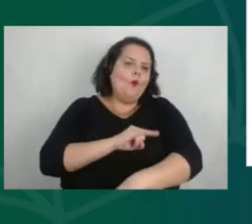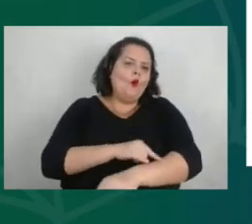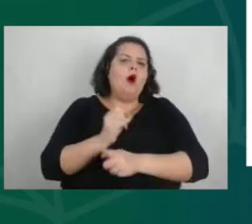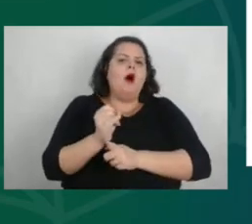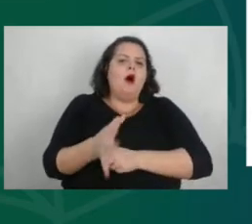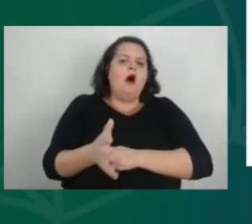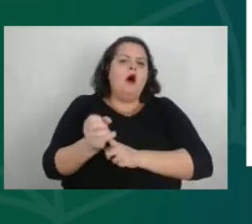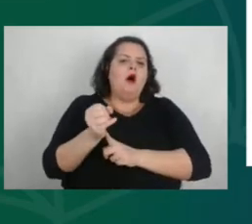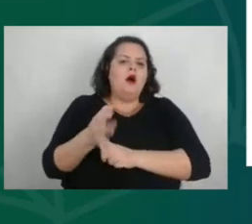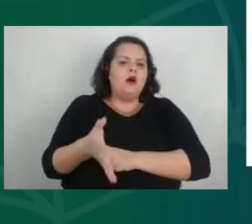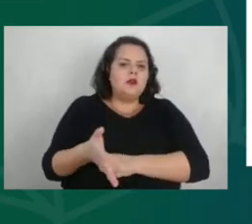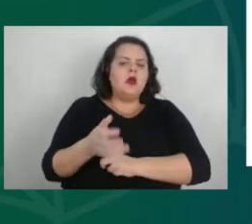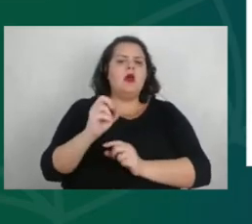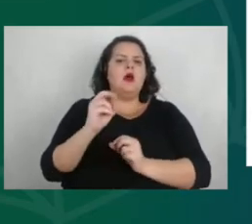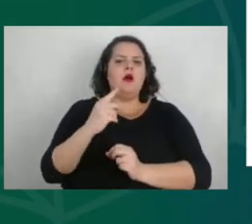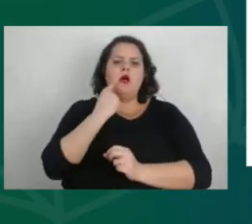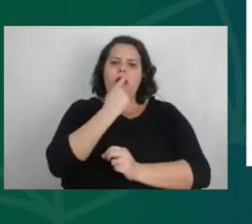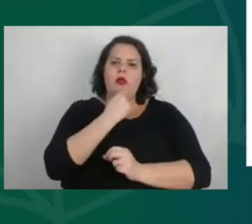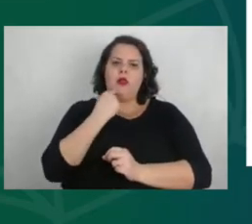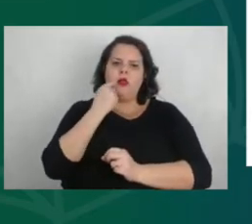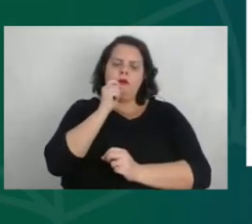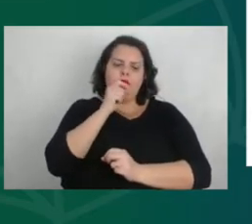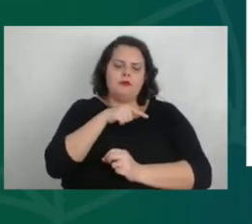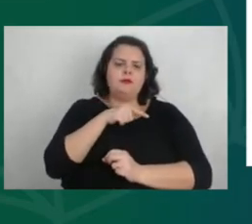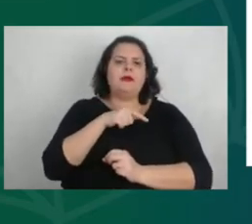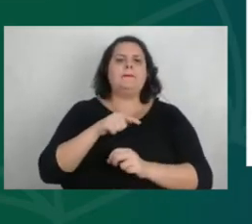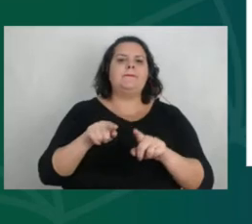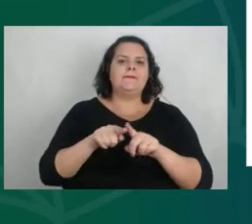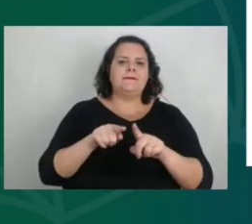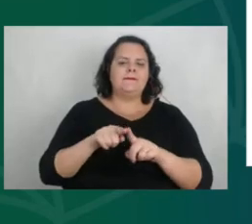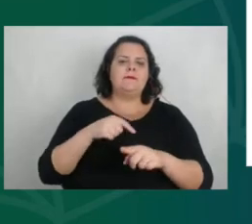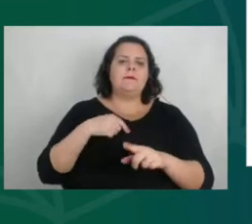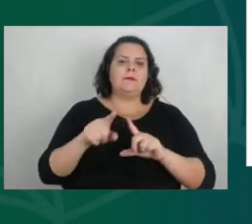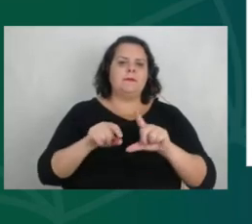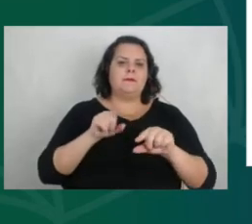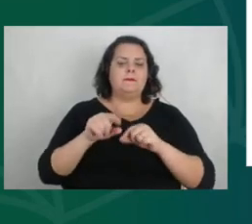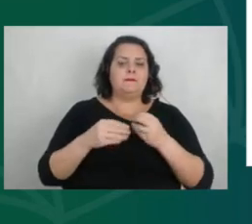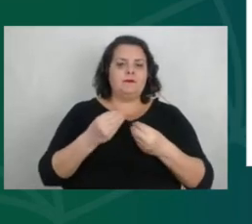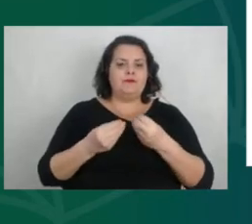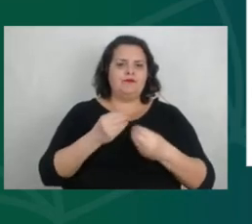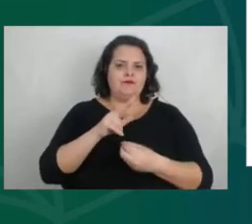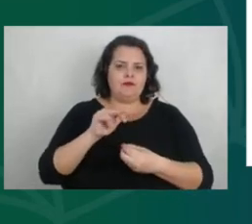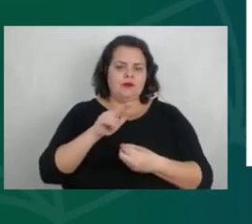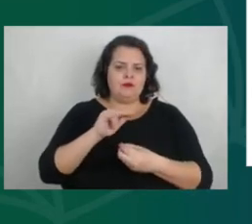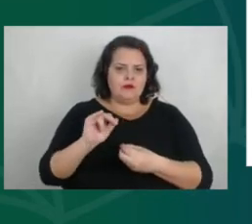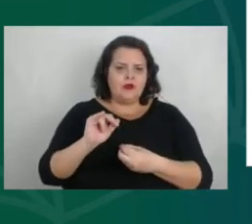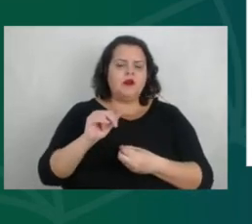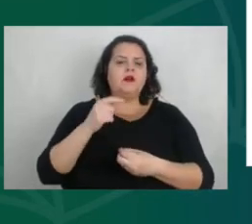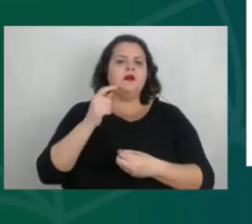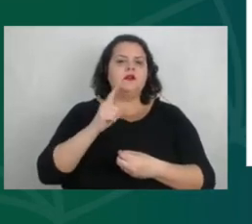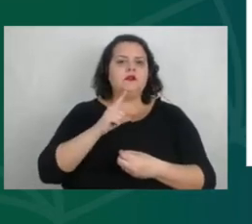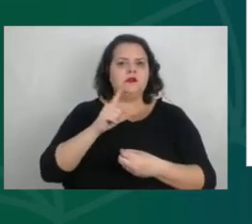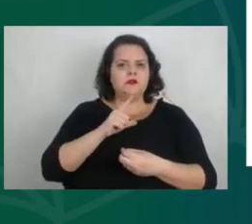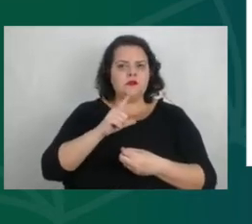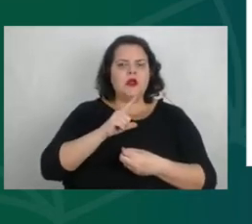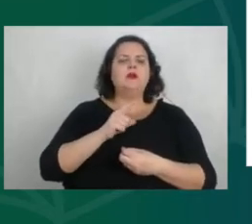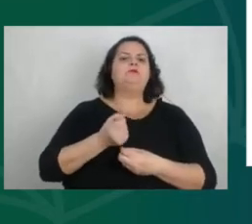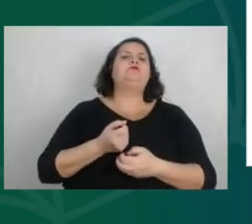mucosa bucal, e a escolha desses testes depende do tipo de alteração que